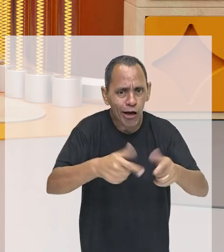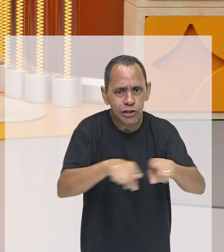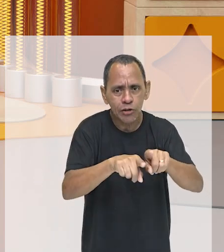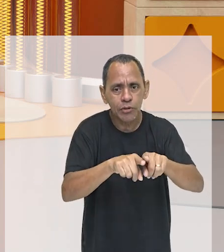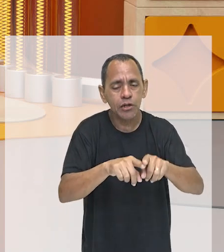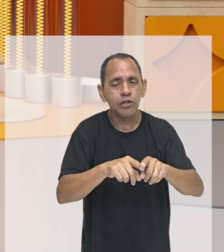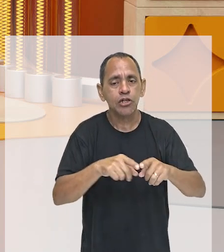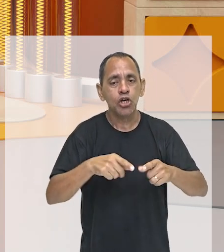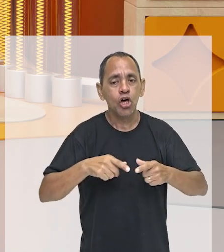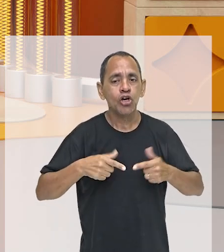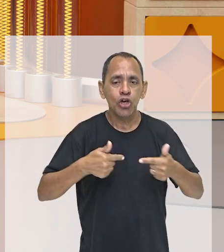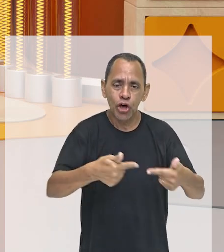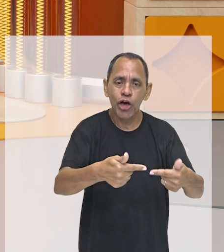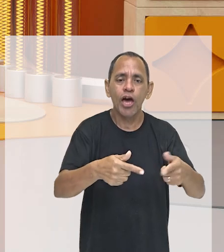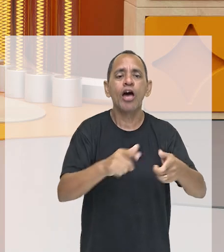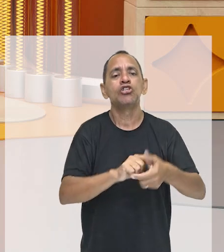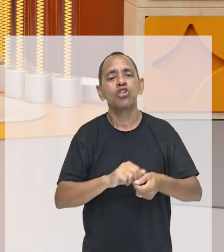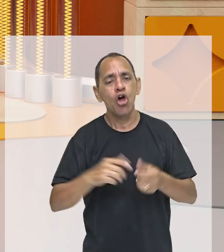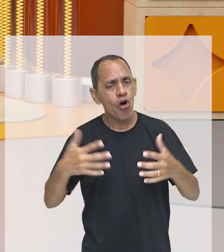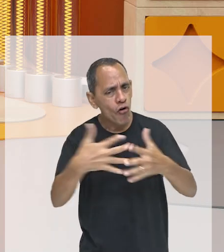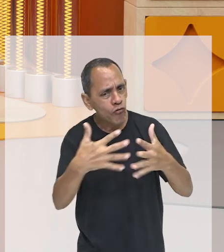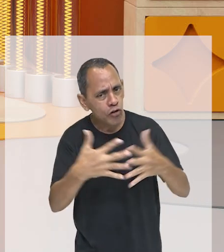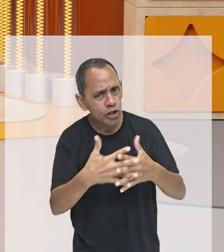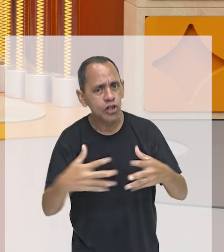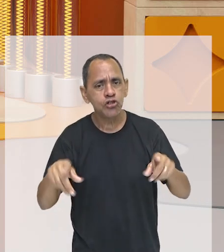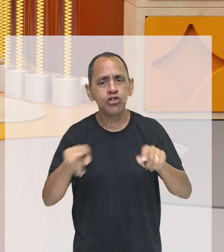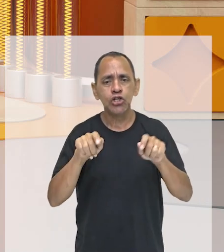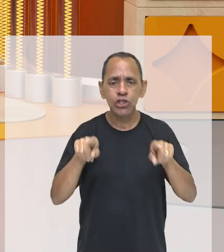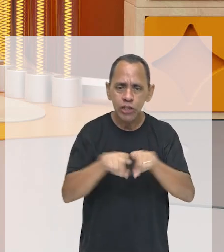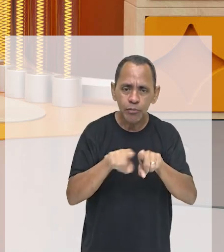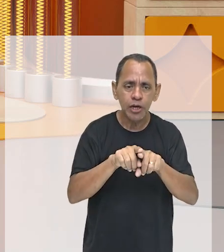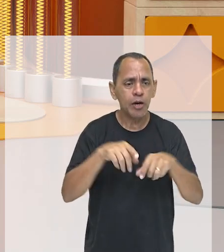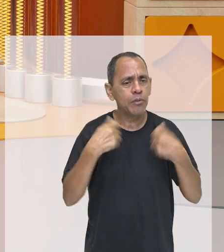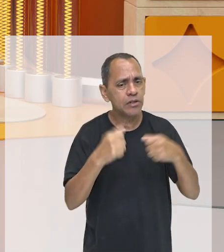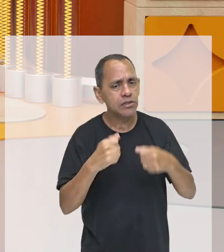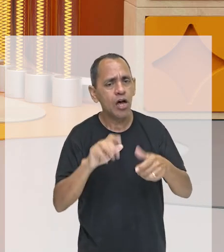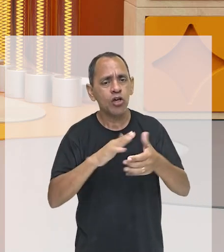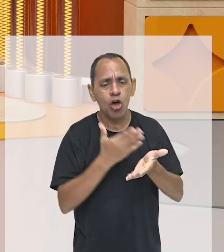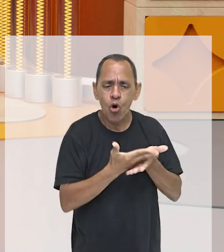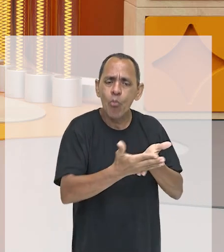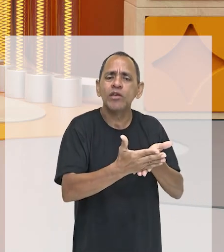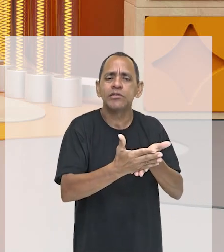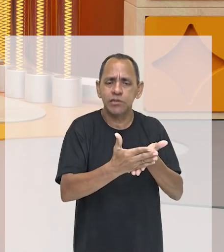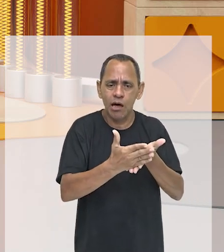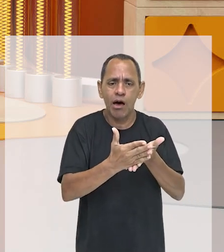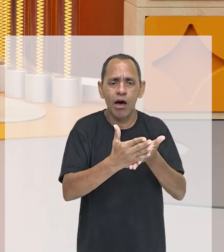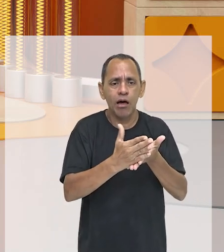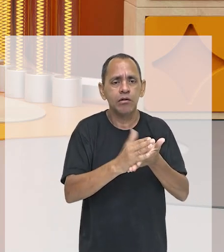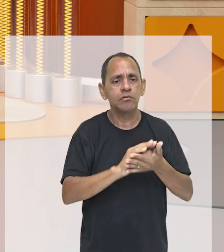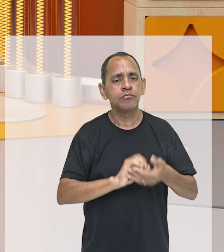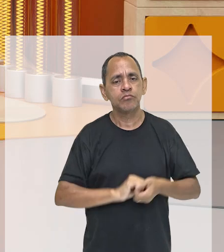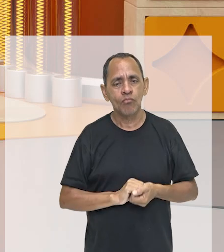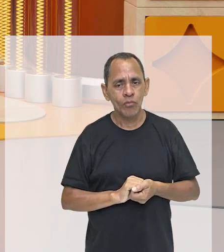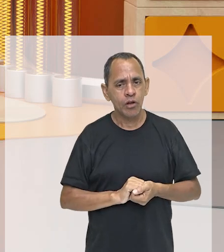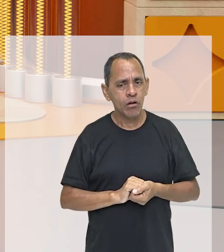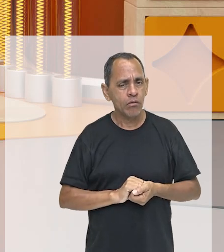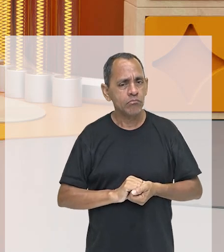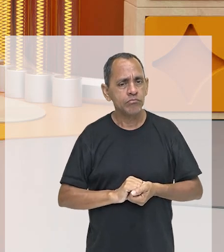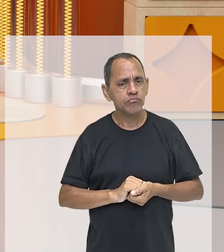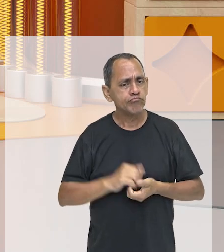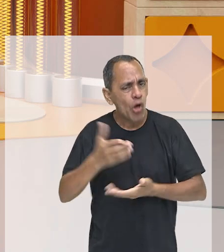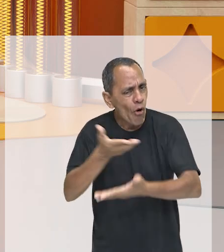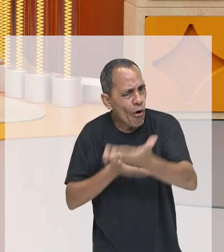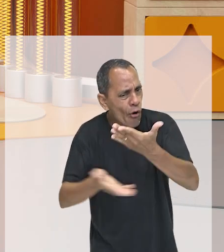após esses conflitos. Então, vê-se a necessidade de conversar com outros países, criando aquela parte